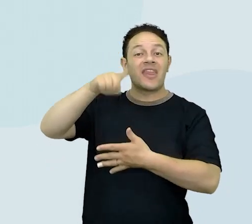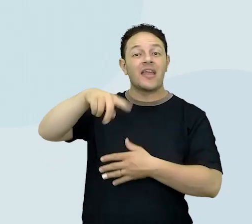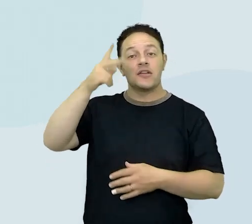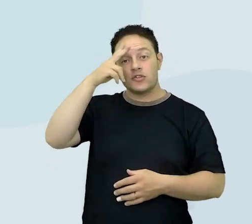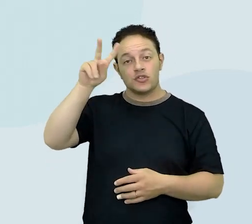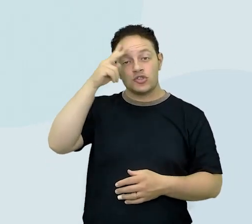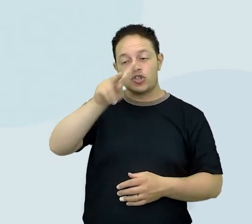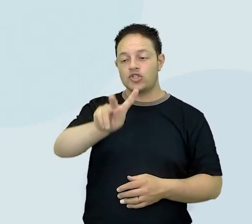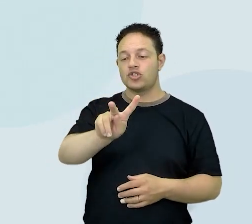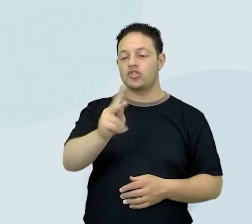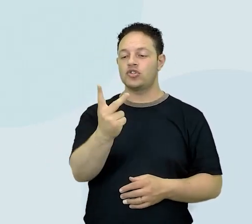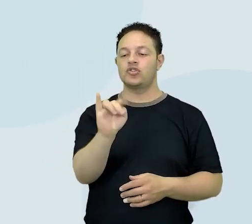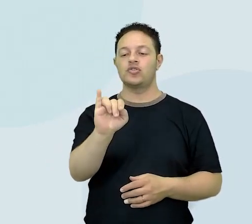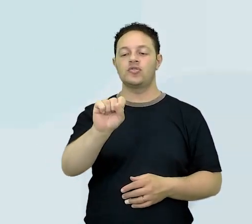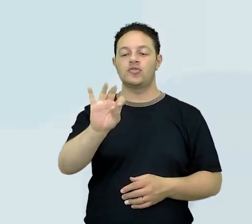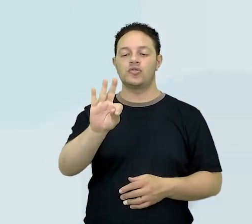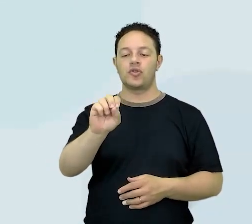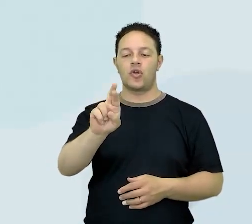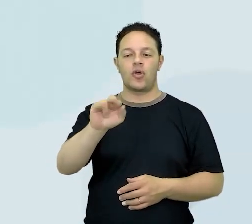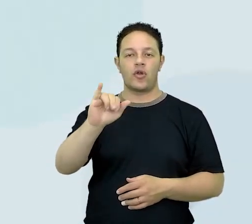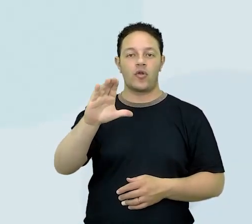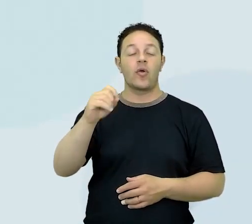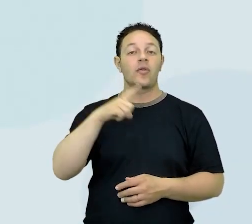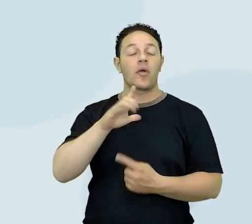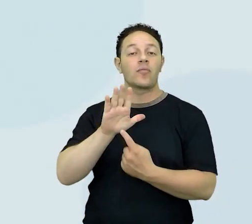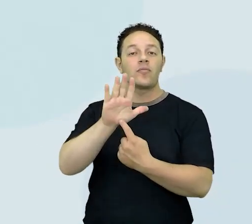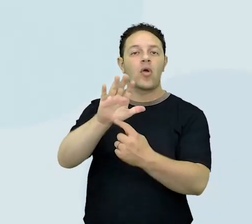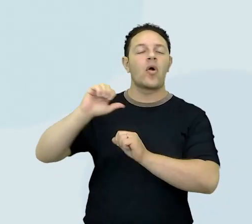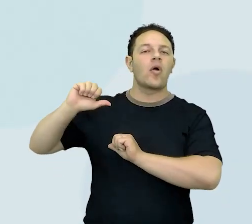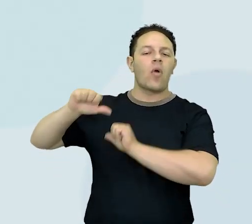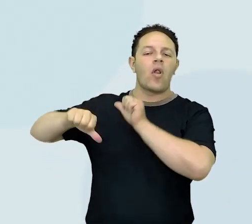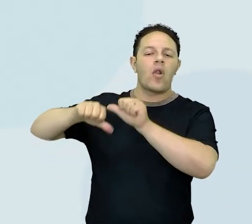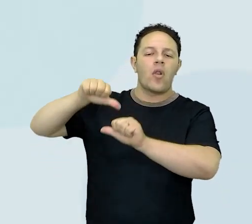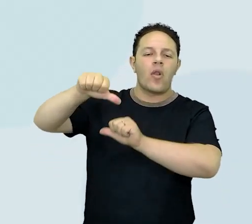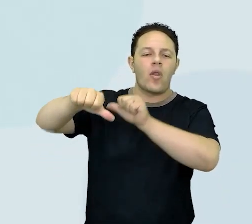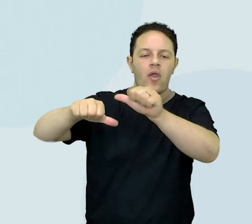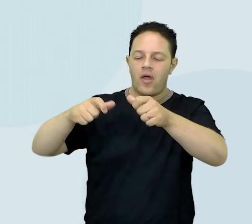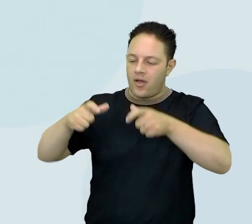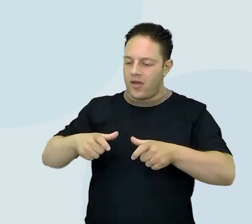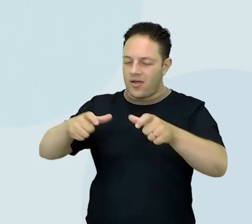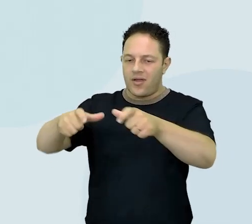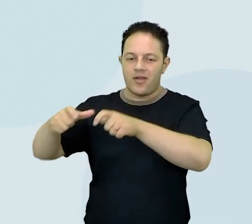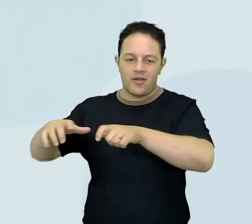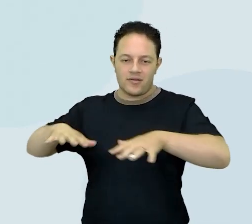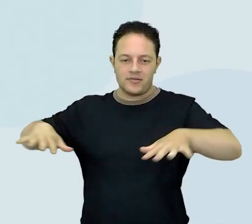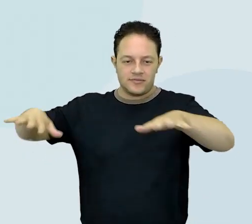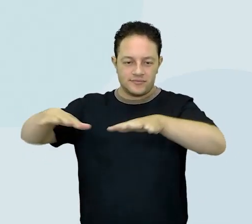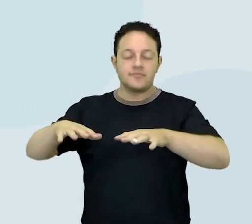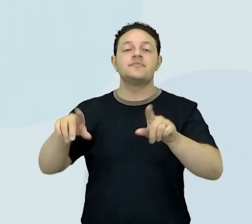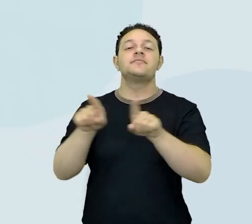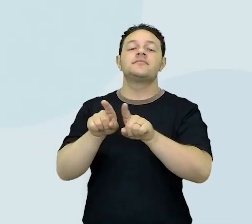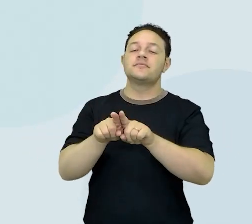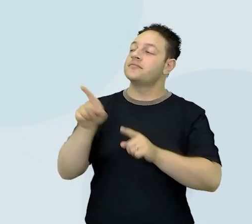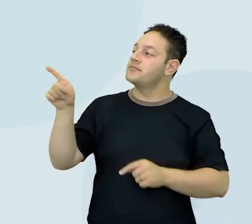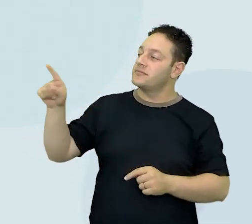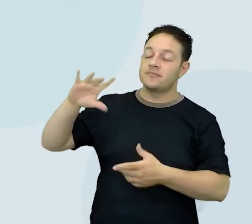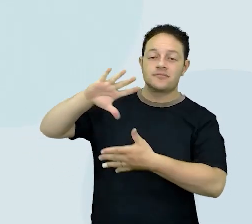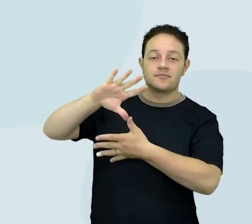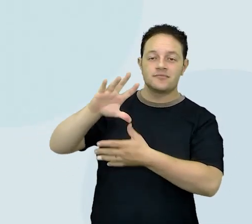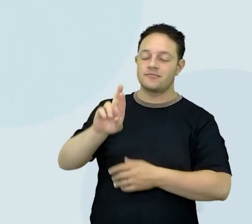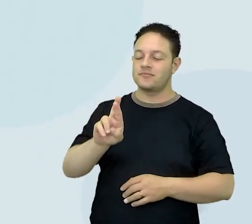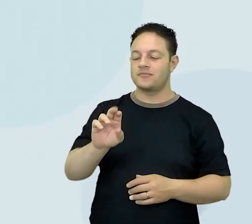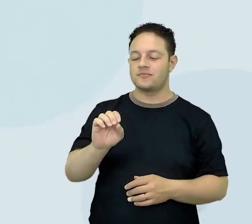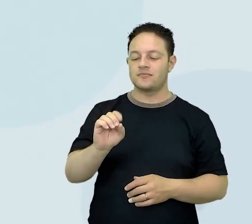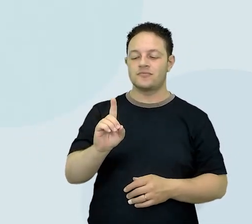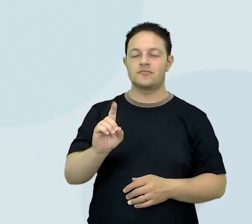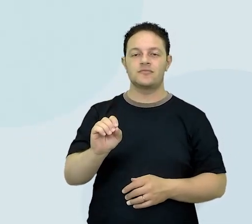mapas históricos que apresentam as mudanças históricas ocorridas em determinadas regiões. E também